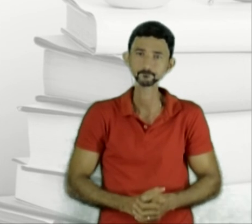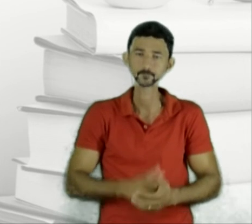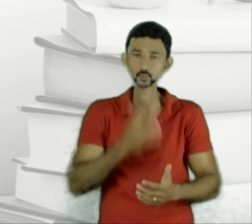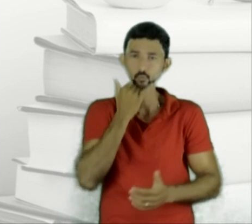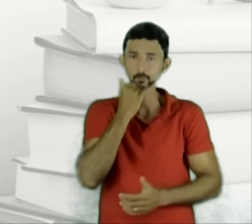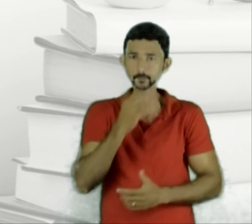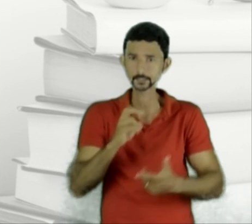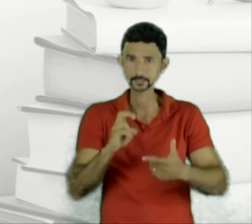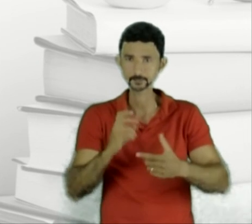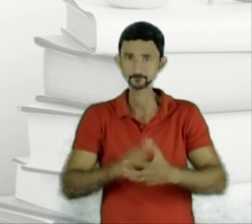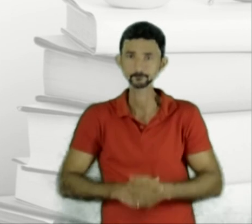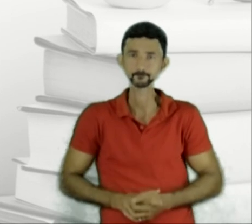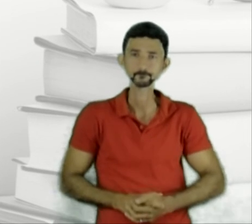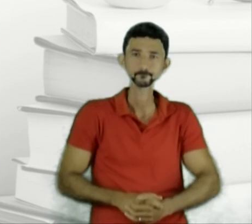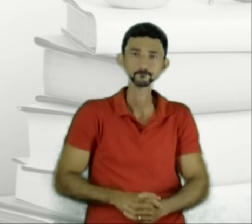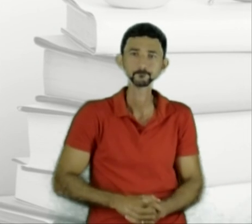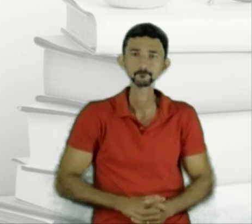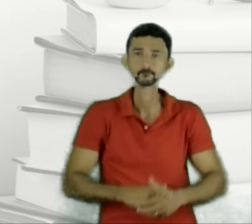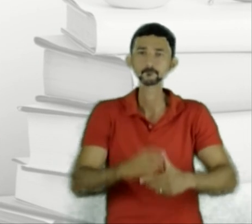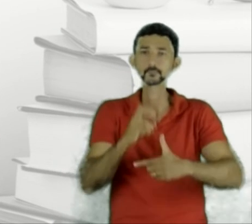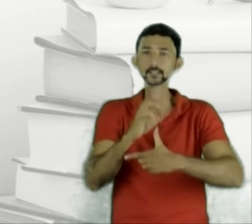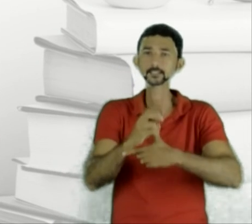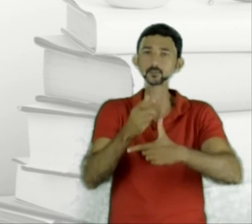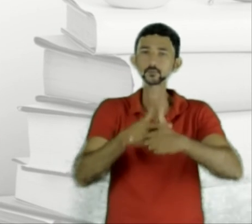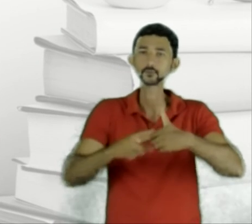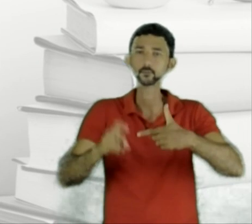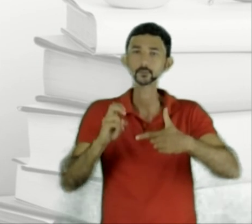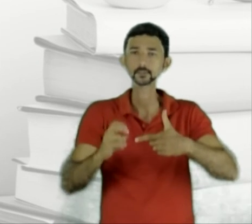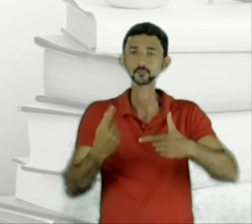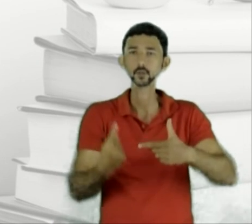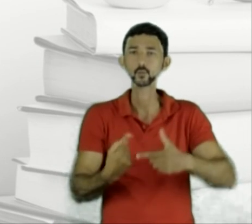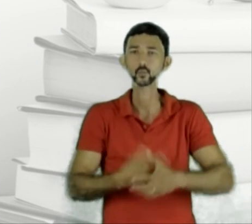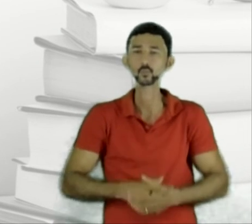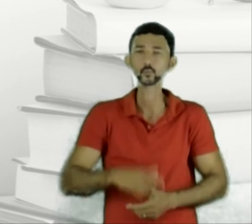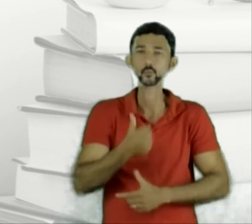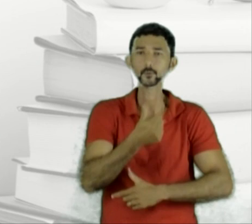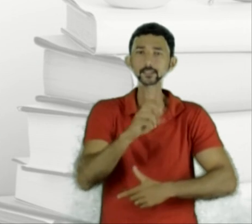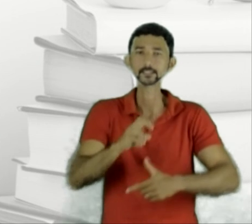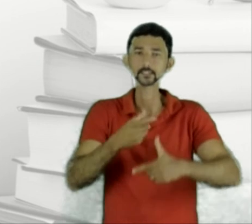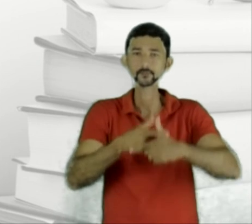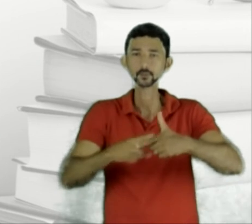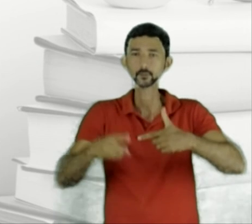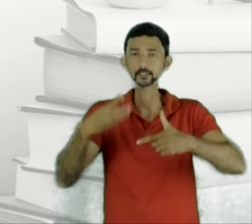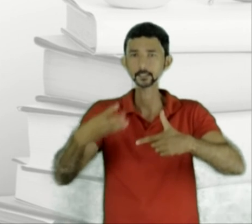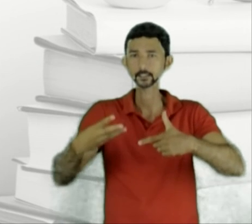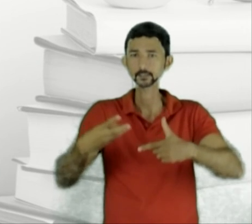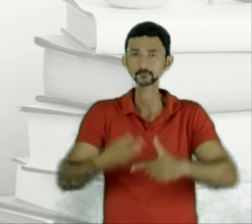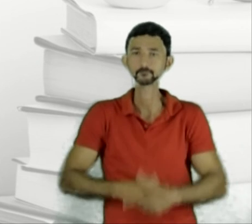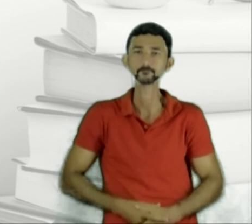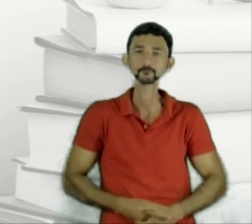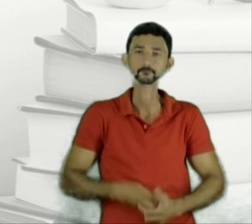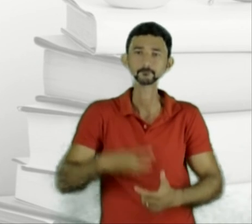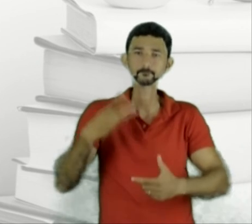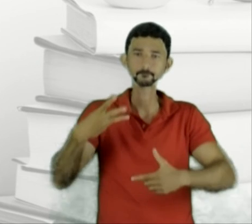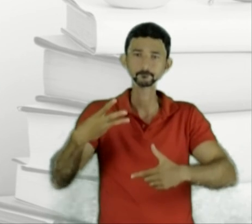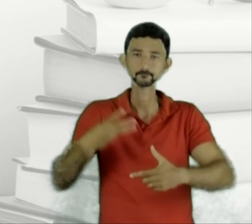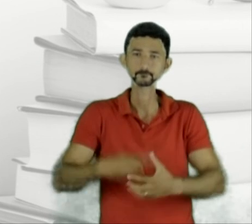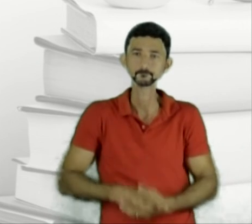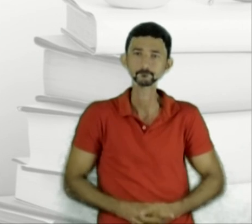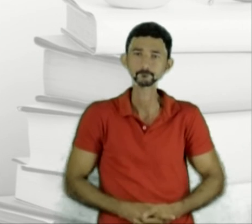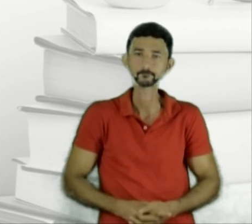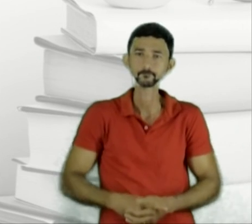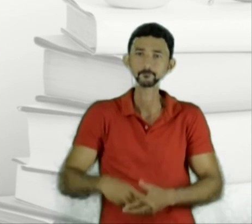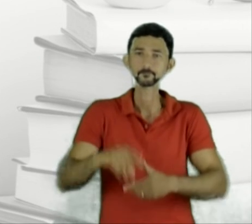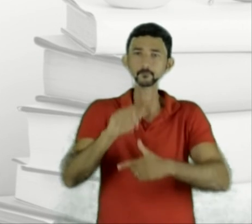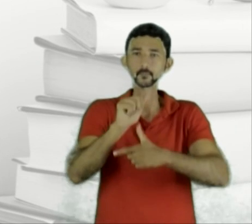5, desculpa. 5 dividido por 5 vai dar 1, 15 dividido por 5 dá 3. E aí a dividido